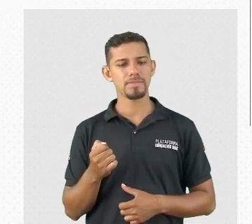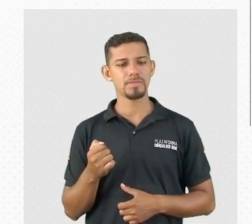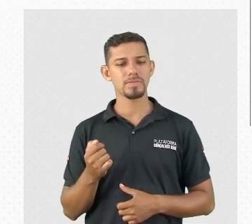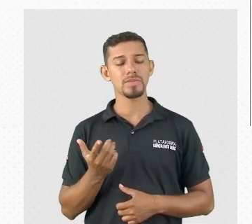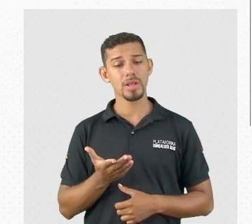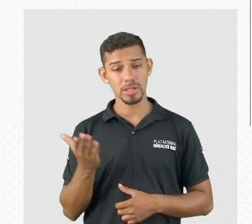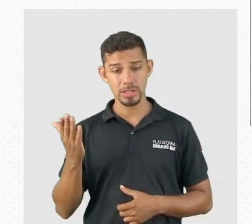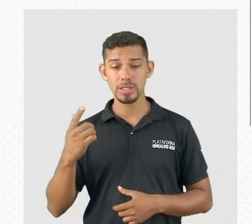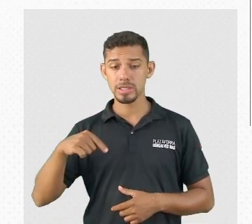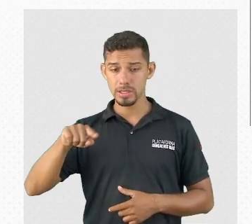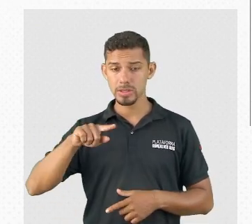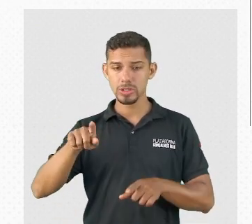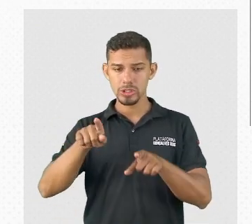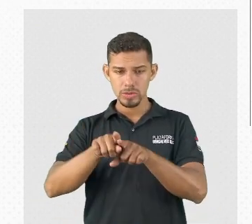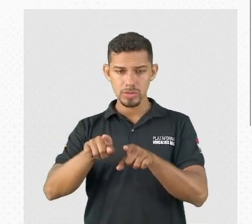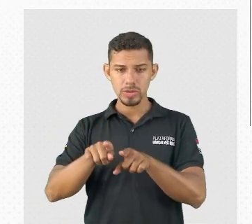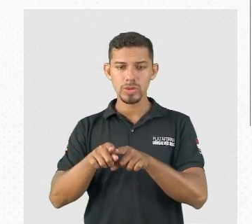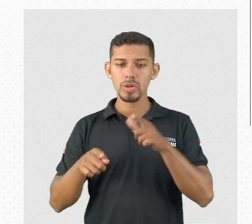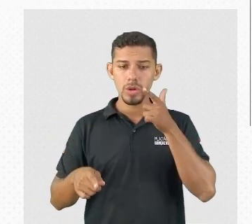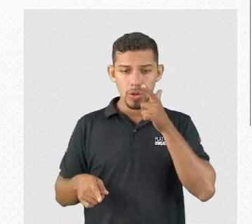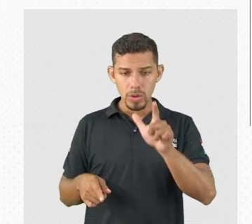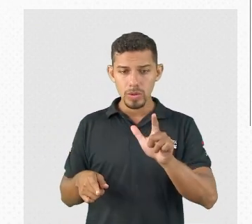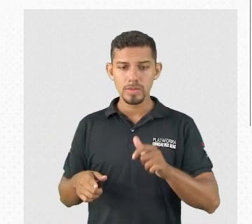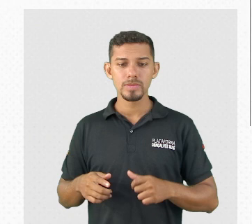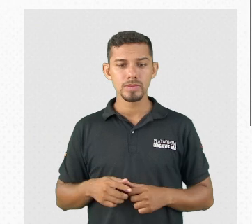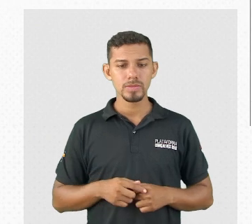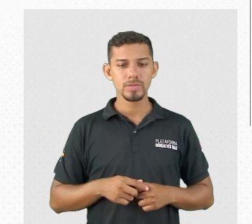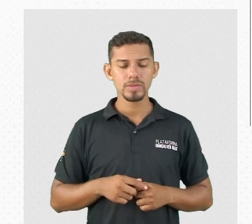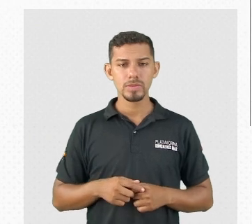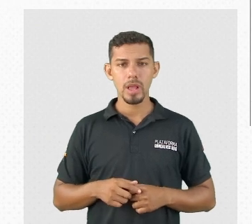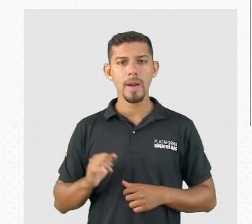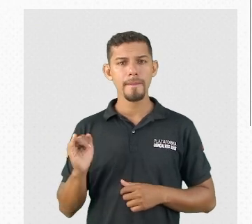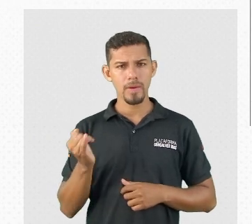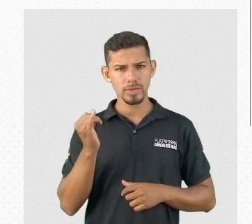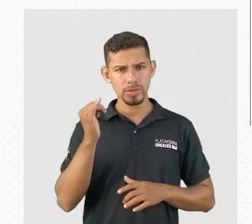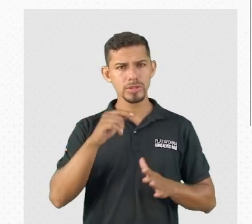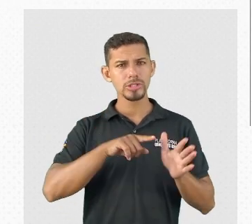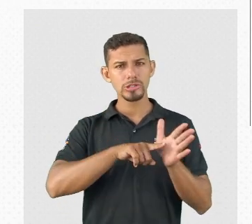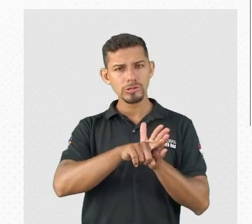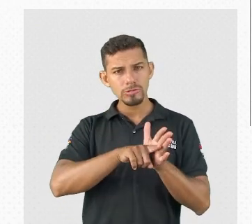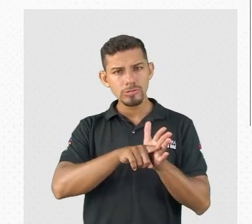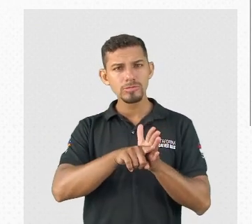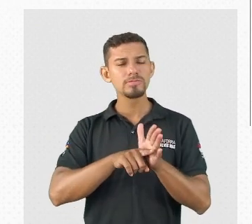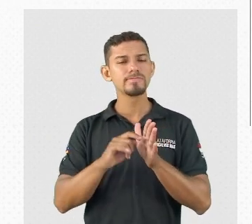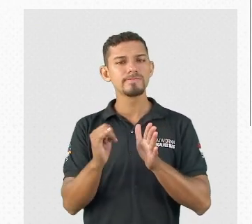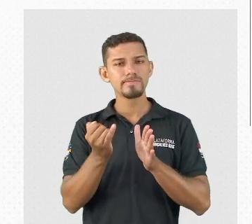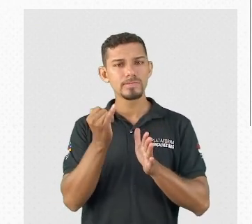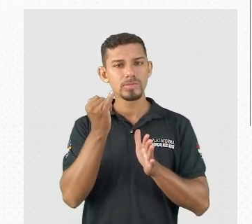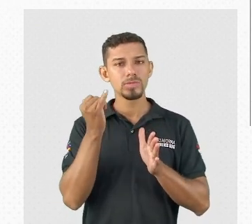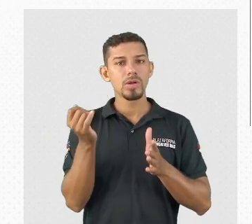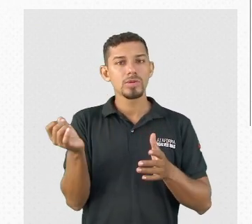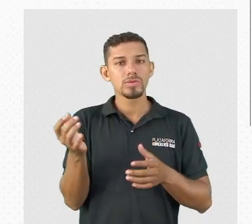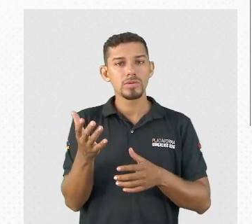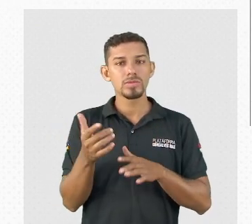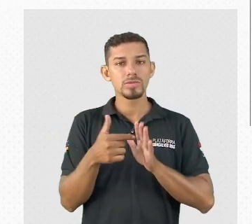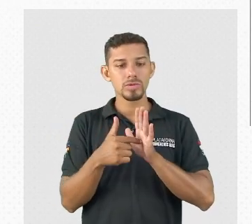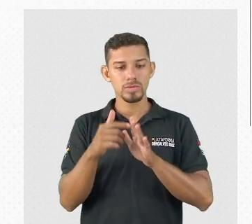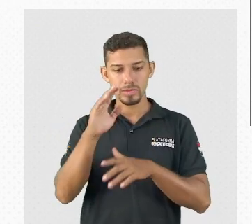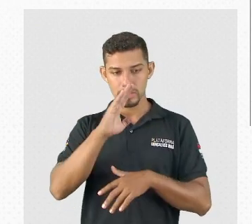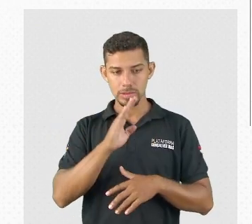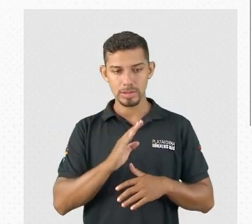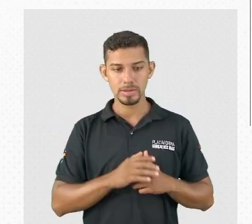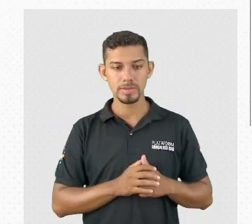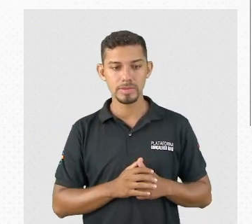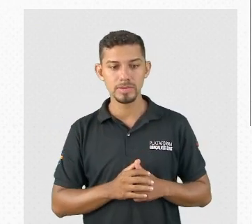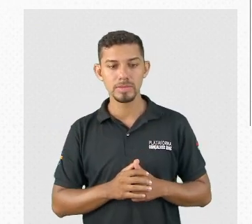também consegue, tá? Mas é importante também a gente ter dados relevantes sobre a atualidade do Brasil.